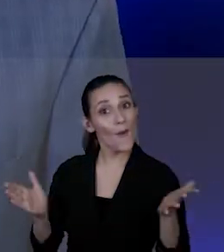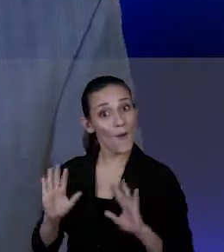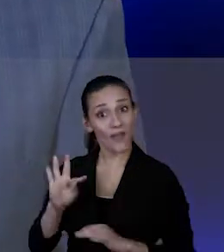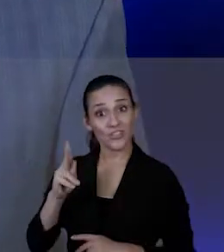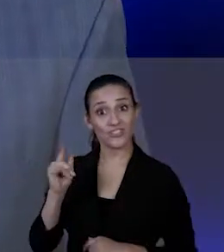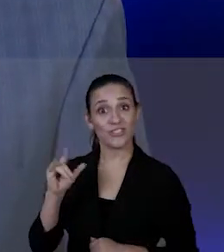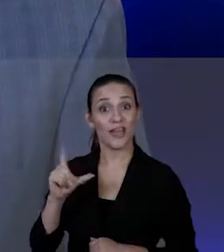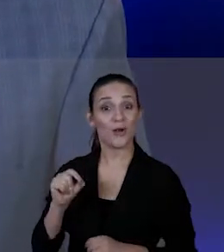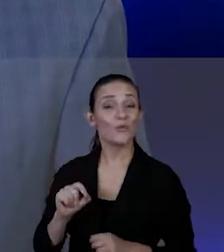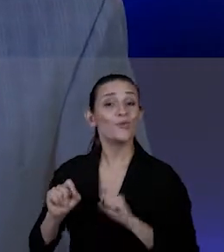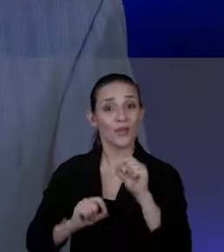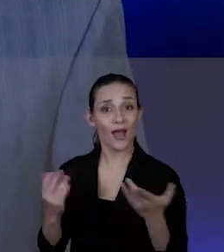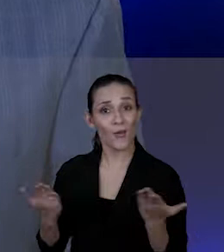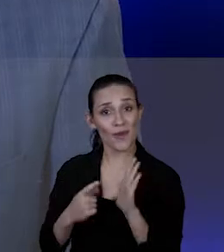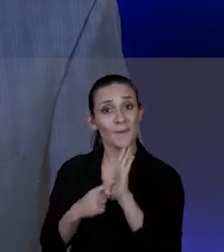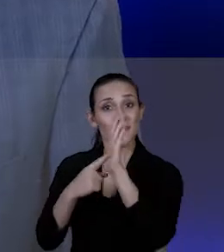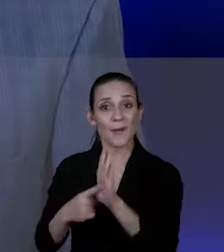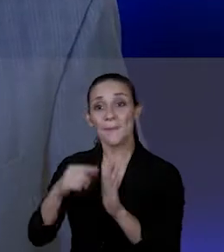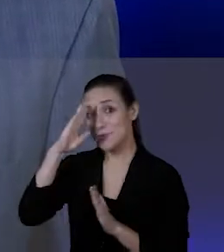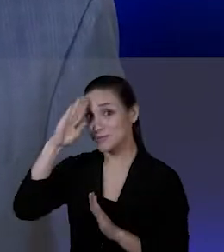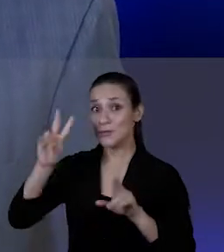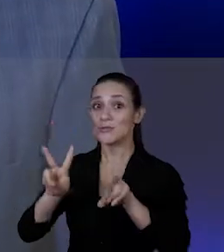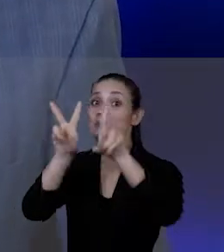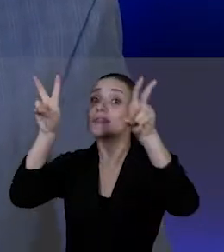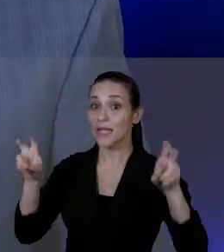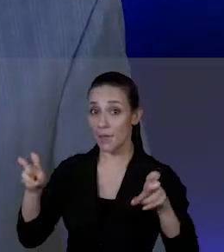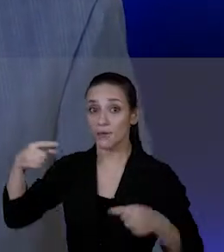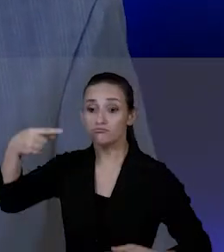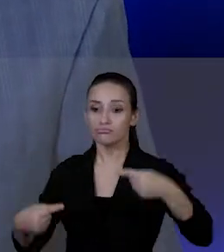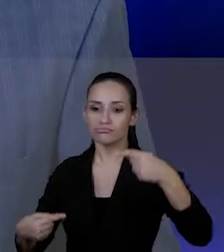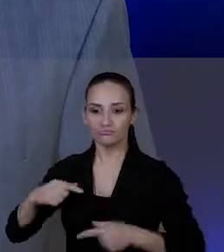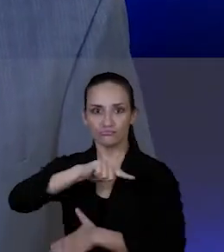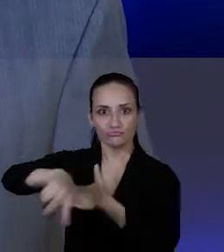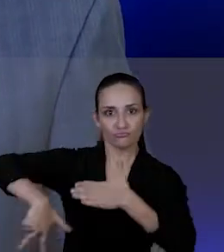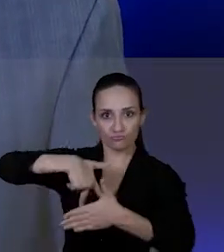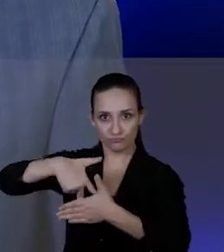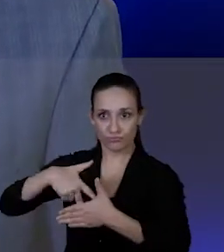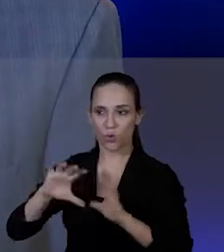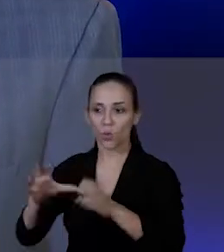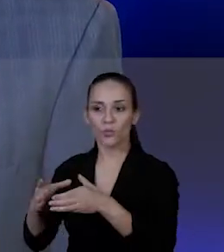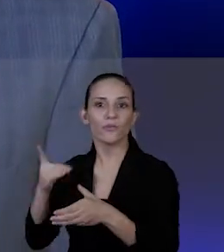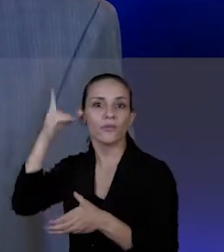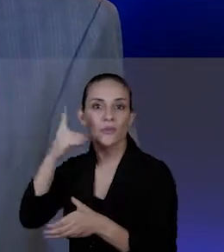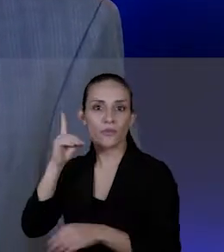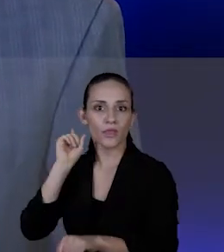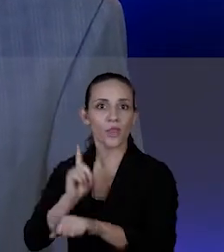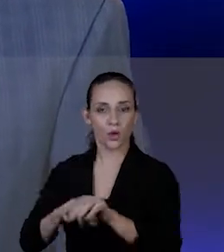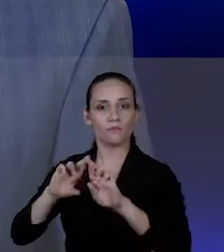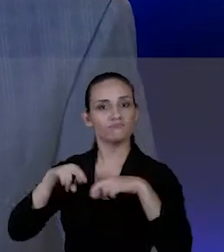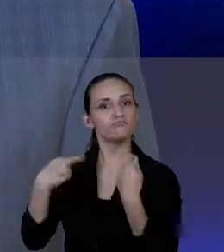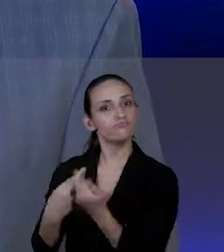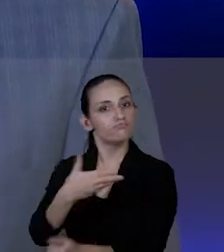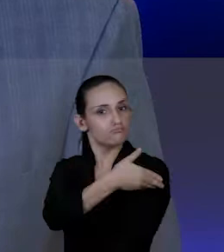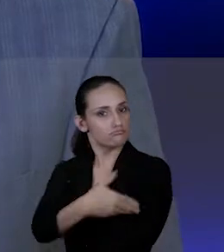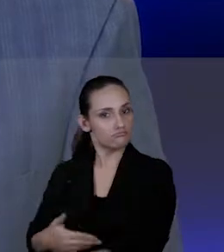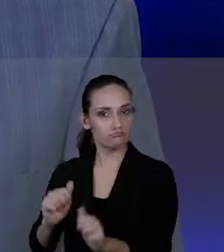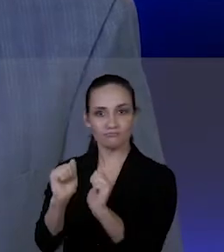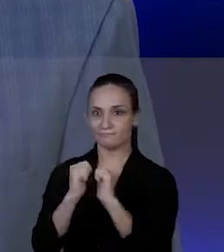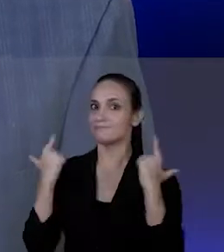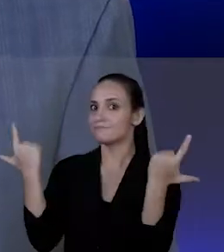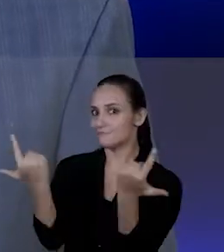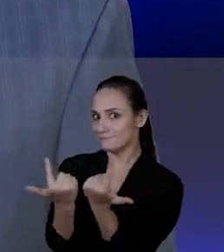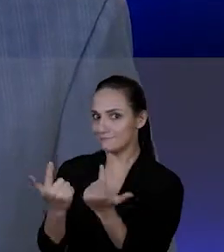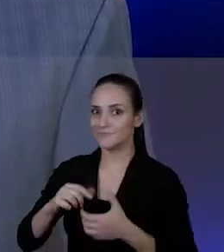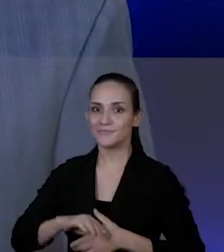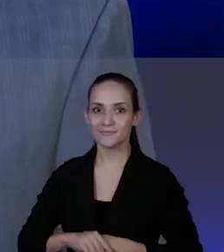Olá, eu sou o Thiago Frison e apresento agora os principais assuntos debatidos pelos parlamentares na tribuna durante as sessões plenárias